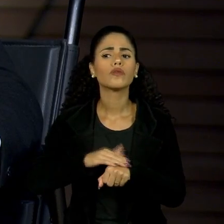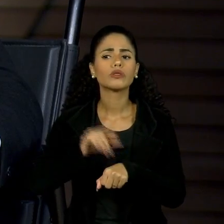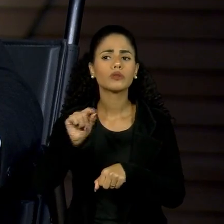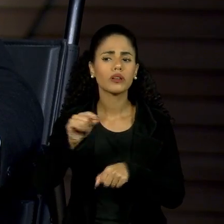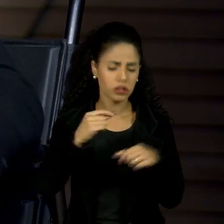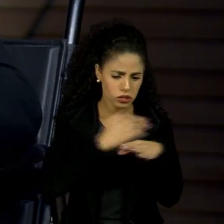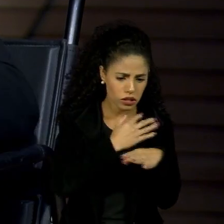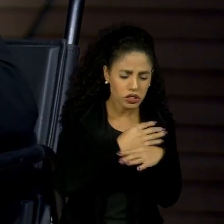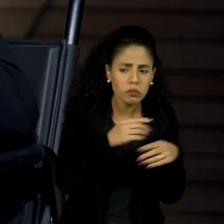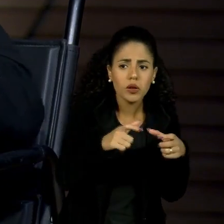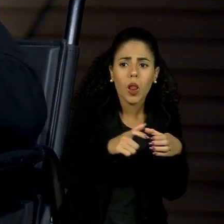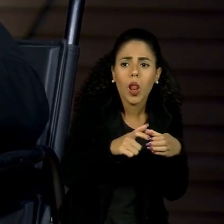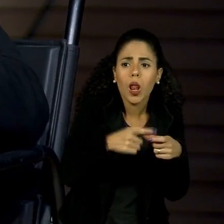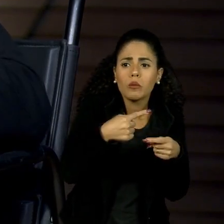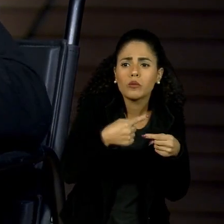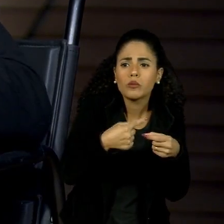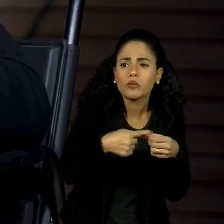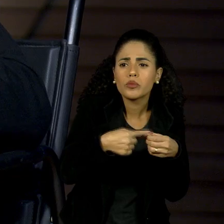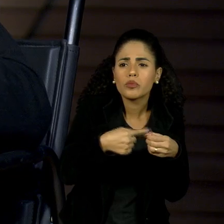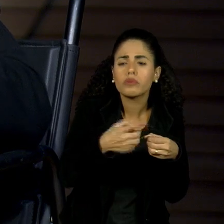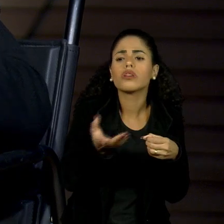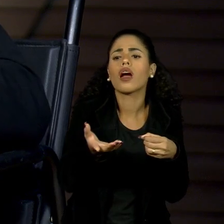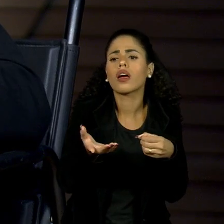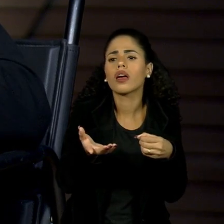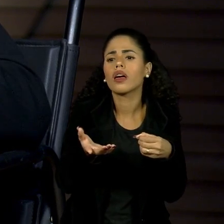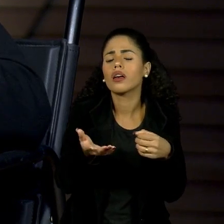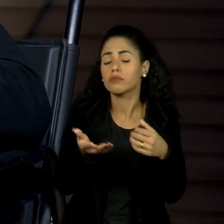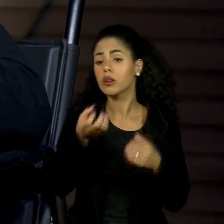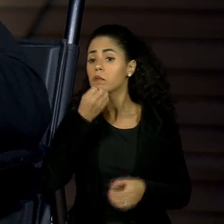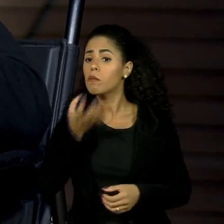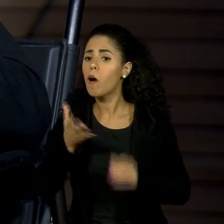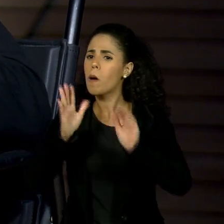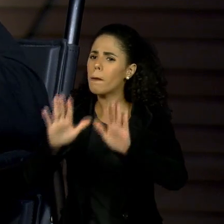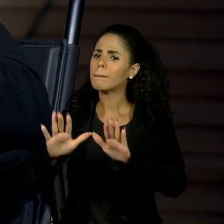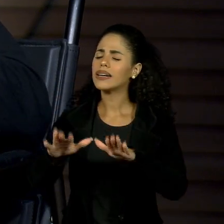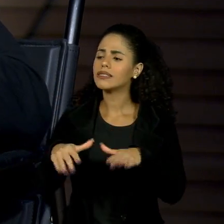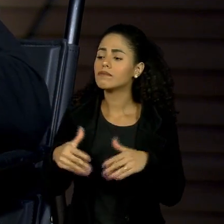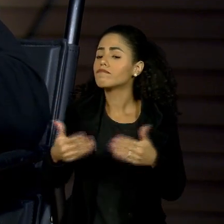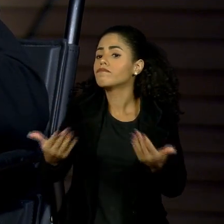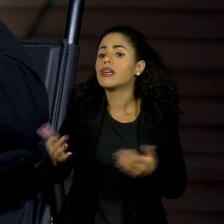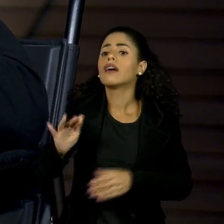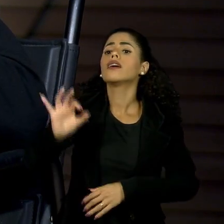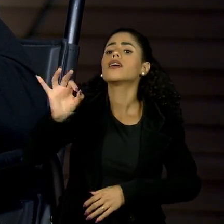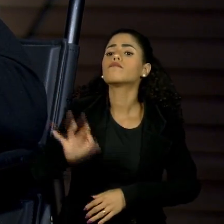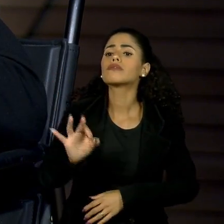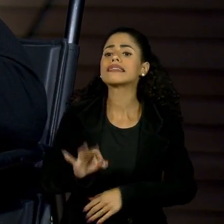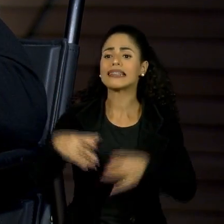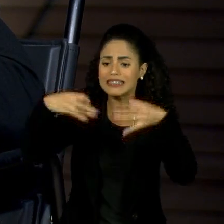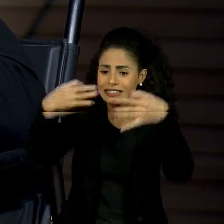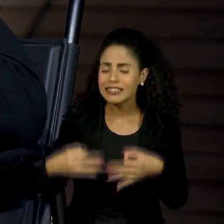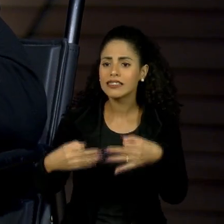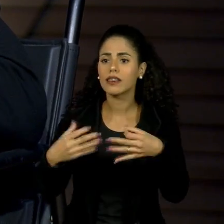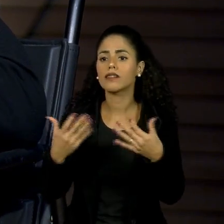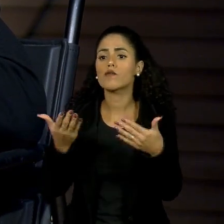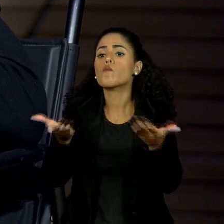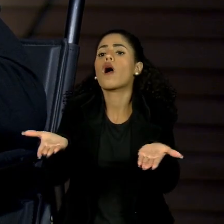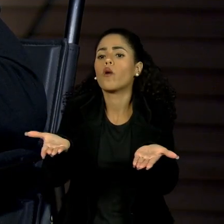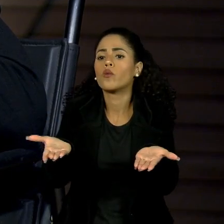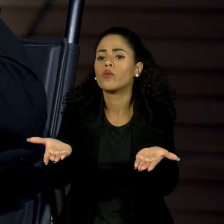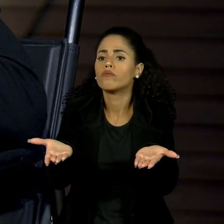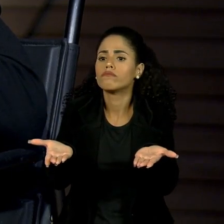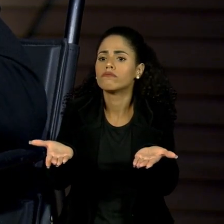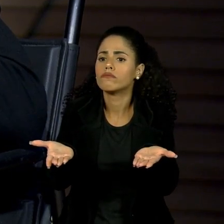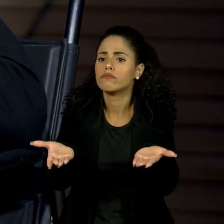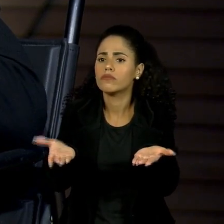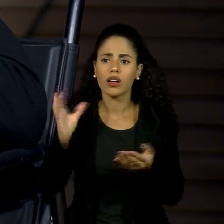pequenas? Mansur, assim, que bom, mas assim, qual é a porcentagem? Porque a sensação que eu tenho é que não vai ser